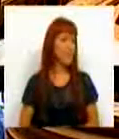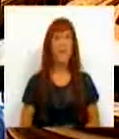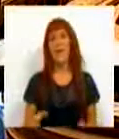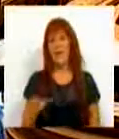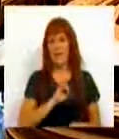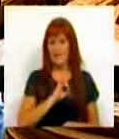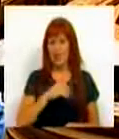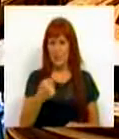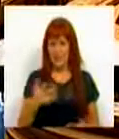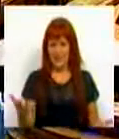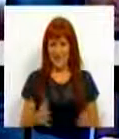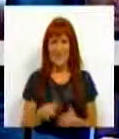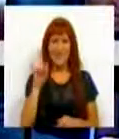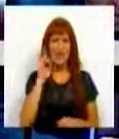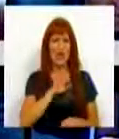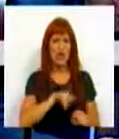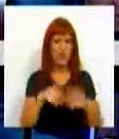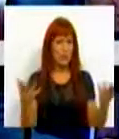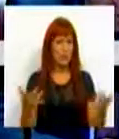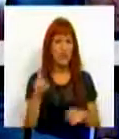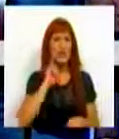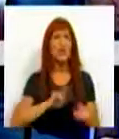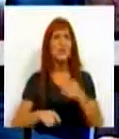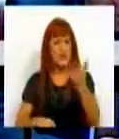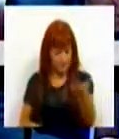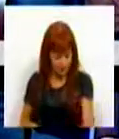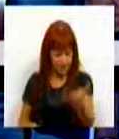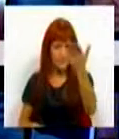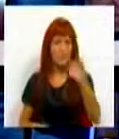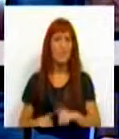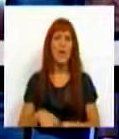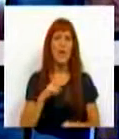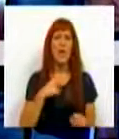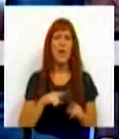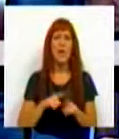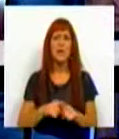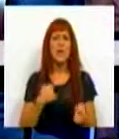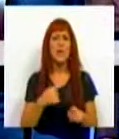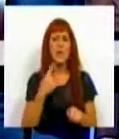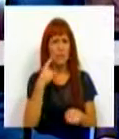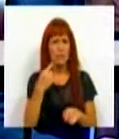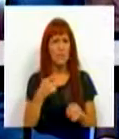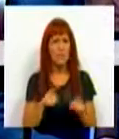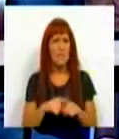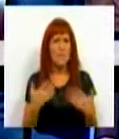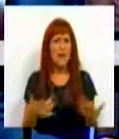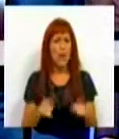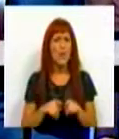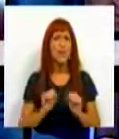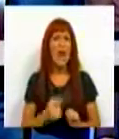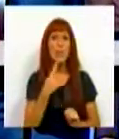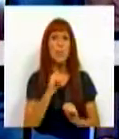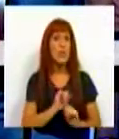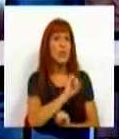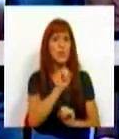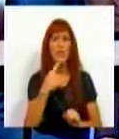Senhor Presidente, senhoras e senhores deputados, senhor deputado da Associação Cristas, o Orçamento de Estado dirá bastante. Mas agora, as suas